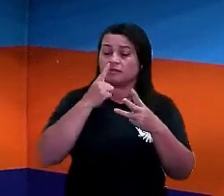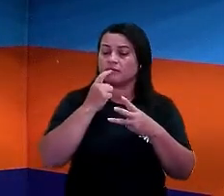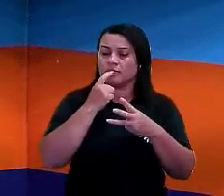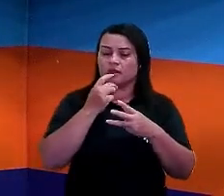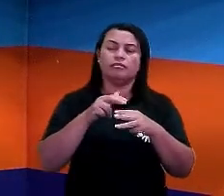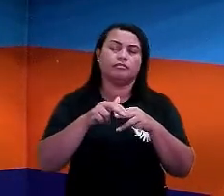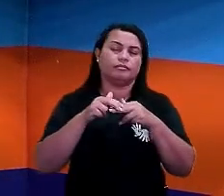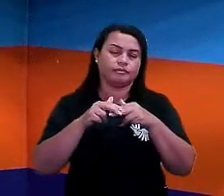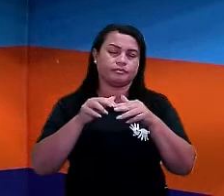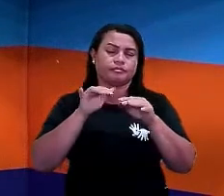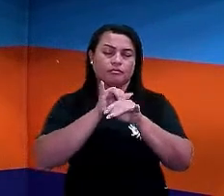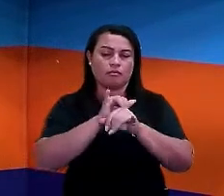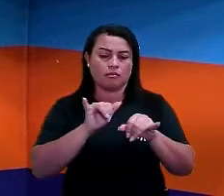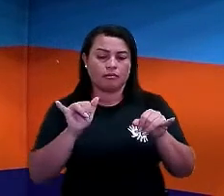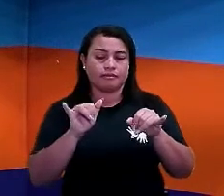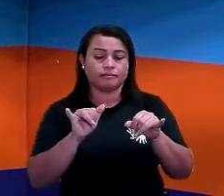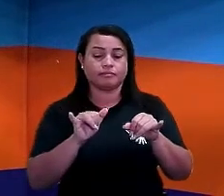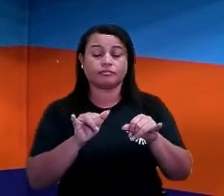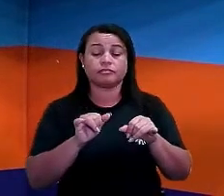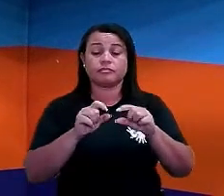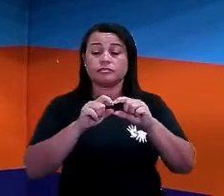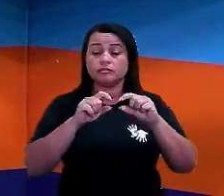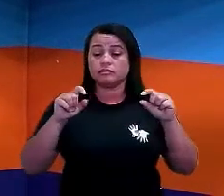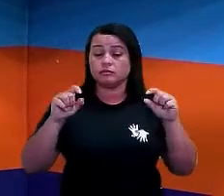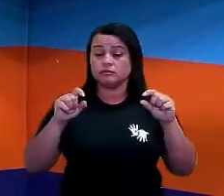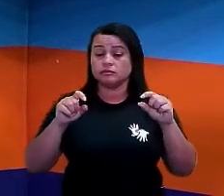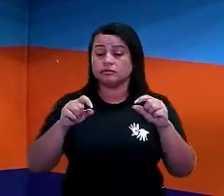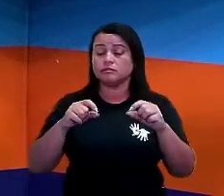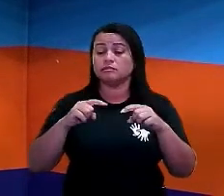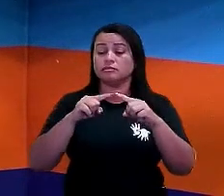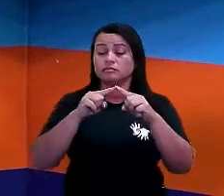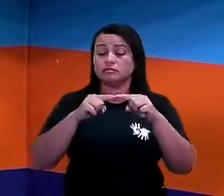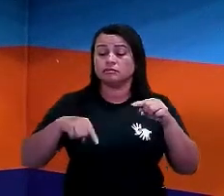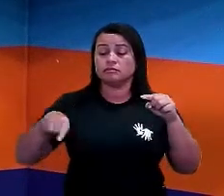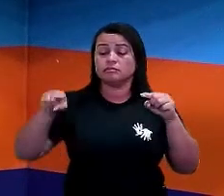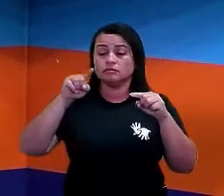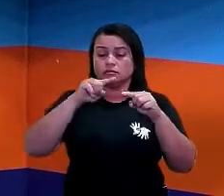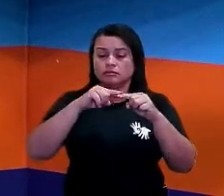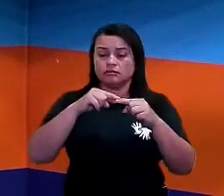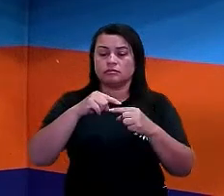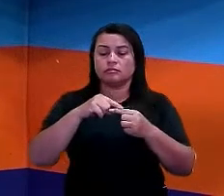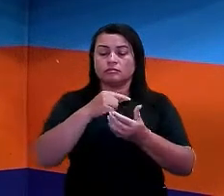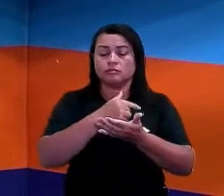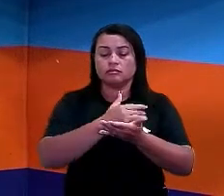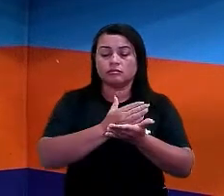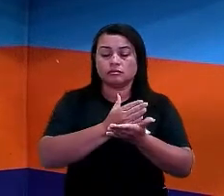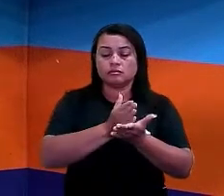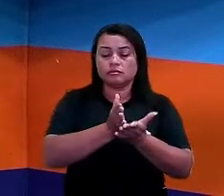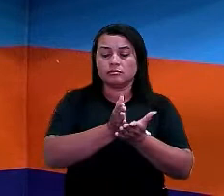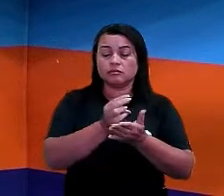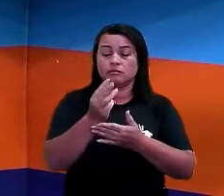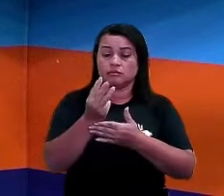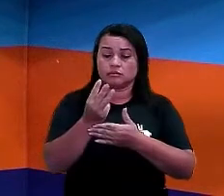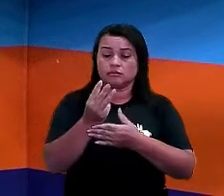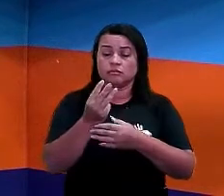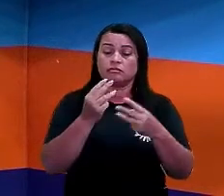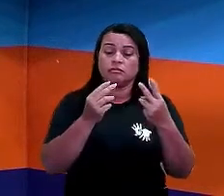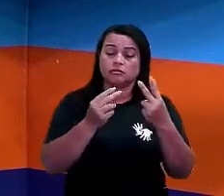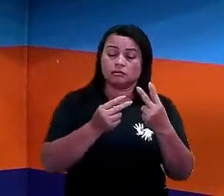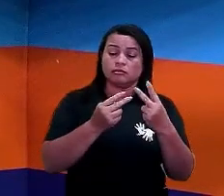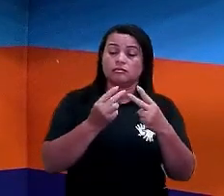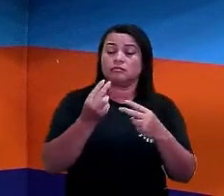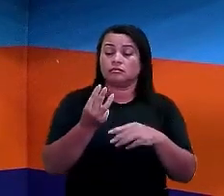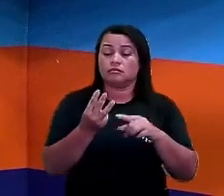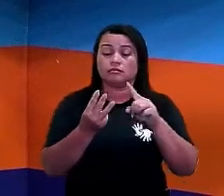meu enunciado está dizendo, que o círculo foi dividido em 3 partes e que 2 dessas partes são marrons. Aí